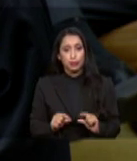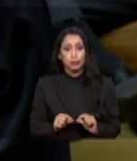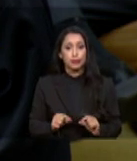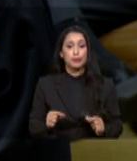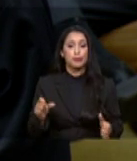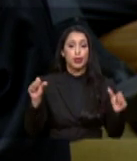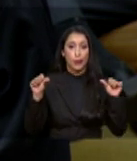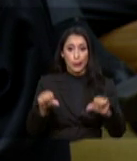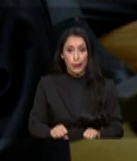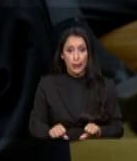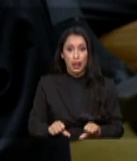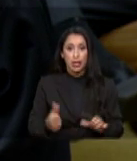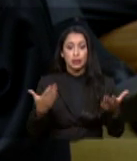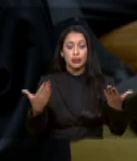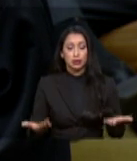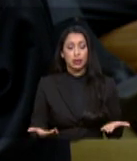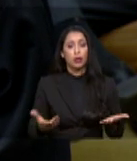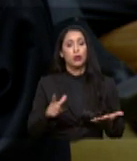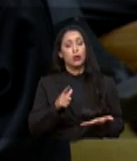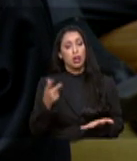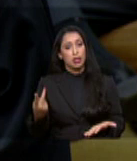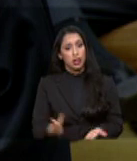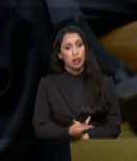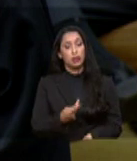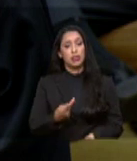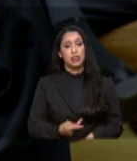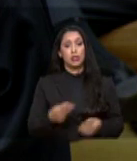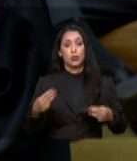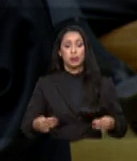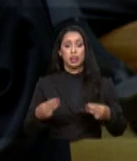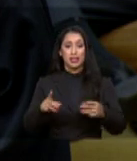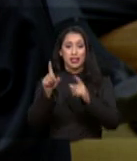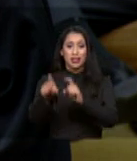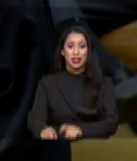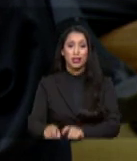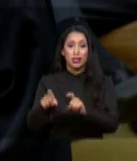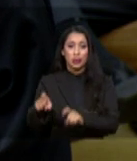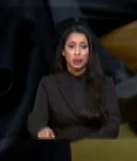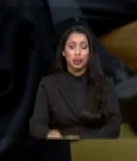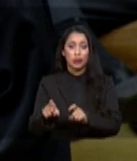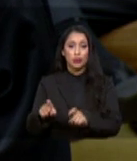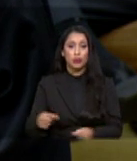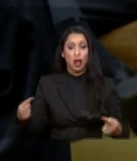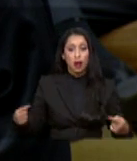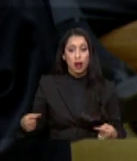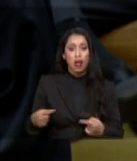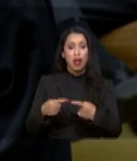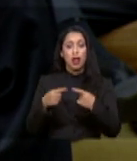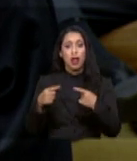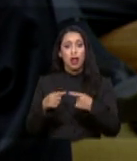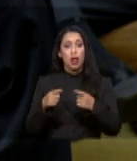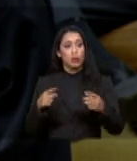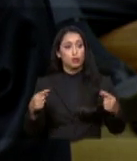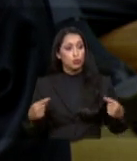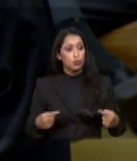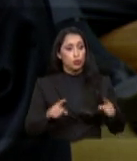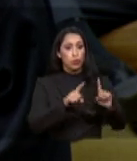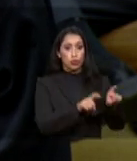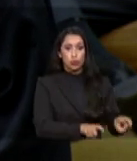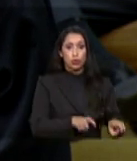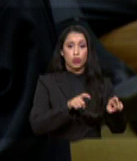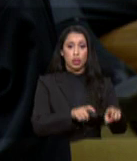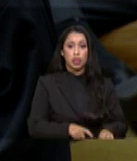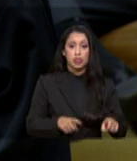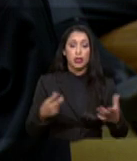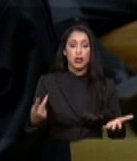maior. Por outro lado, é patente o fato de que o Ministério da Agricultura está fortemente ligado aos ruralistas, o que influi